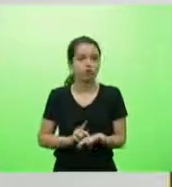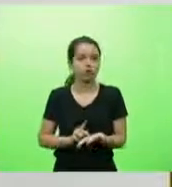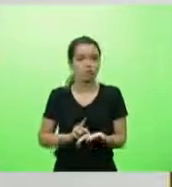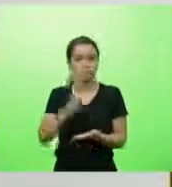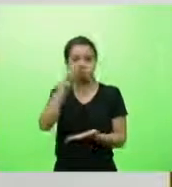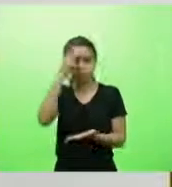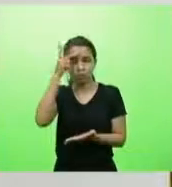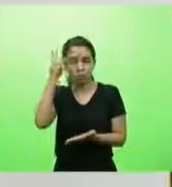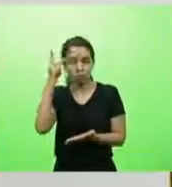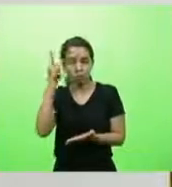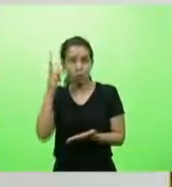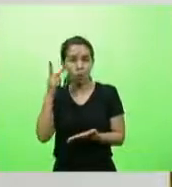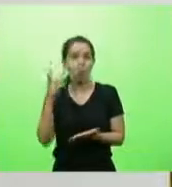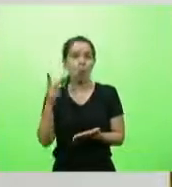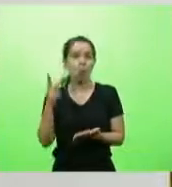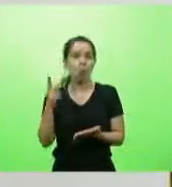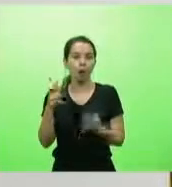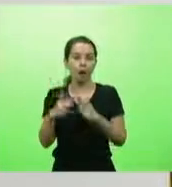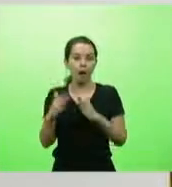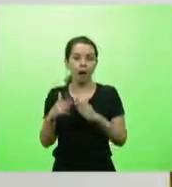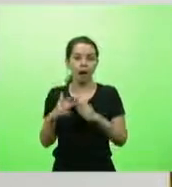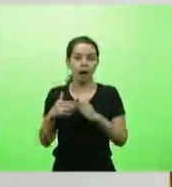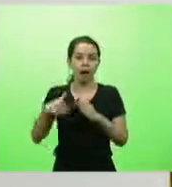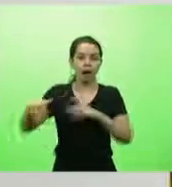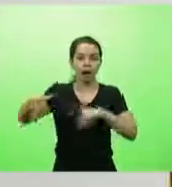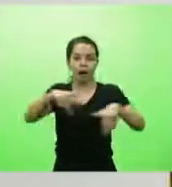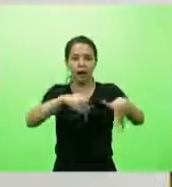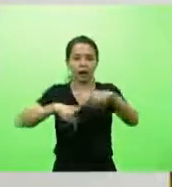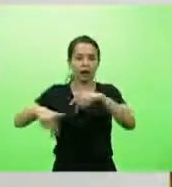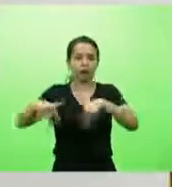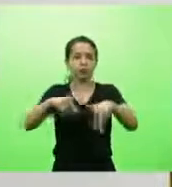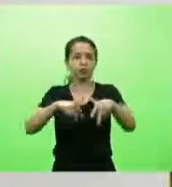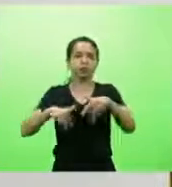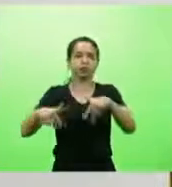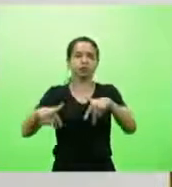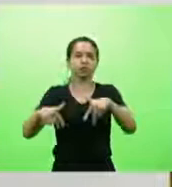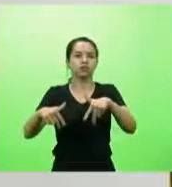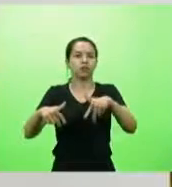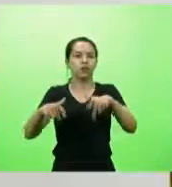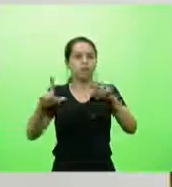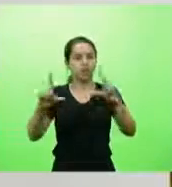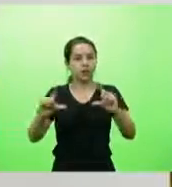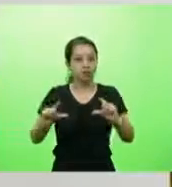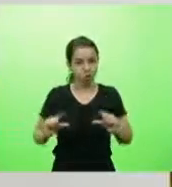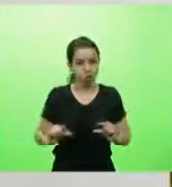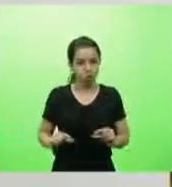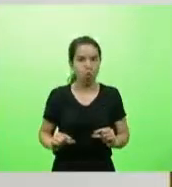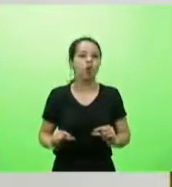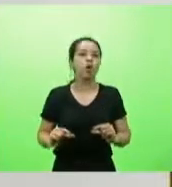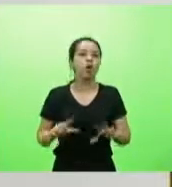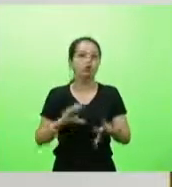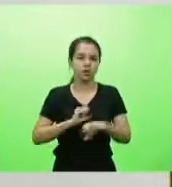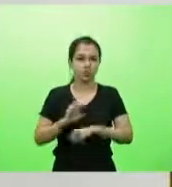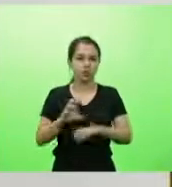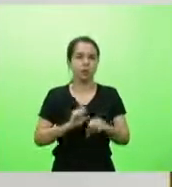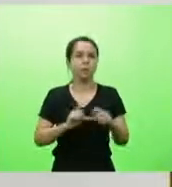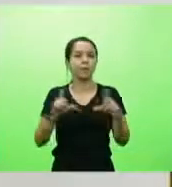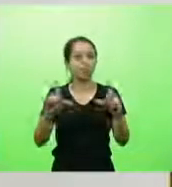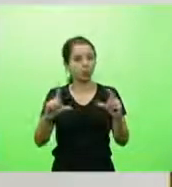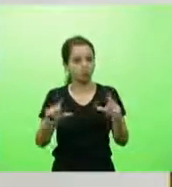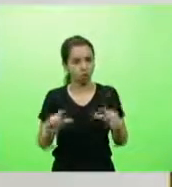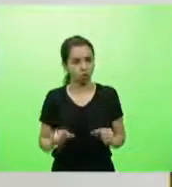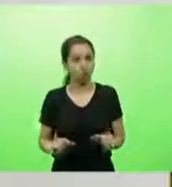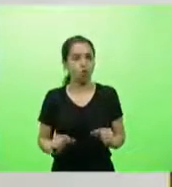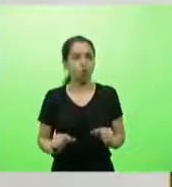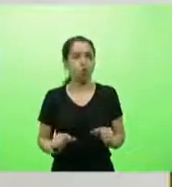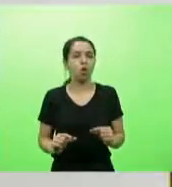saindo, a transmissão é menor, mas o que a gente coloca aqui, a minha vinda aqui, é o seguinte: